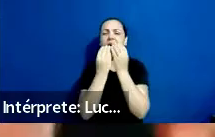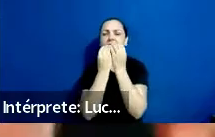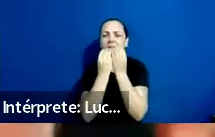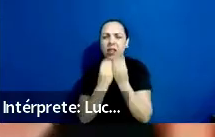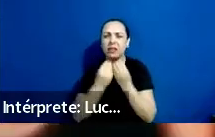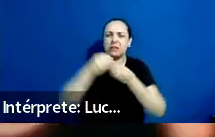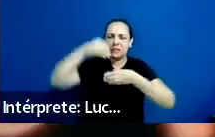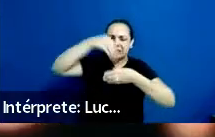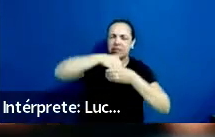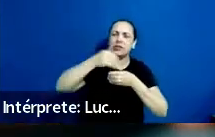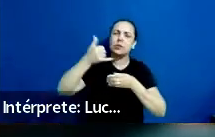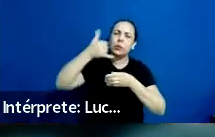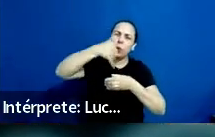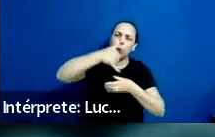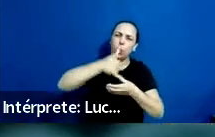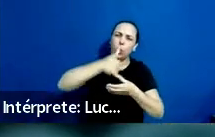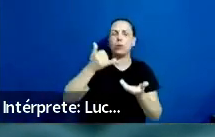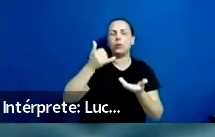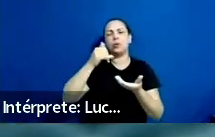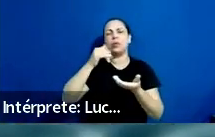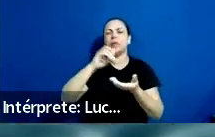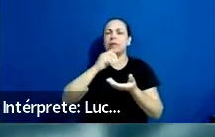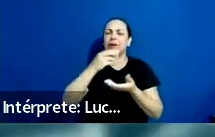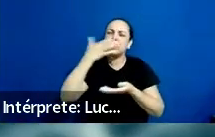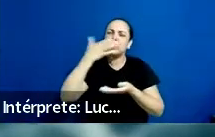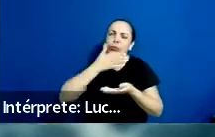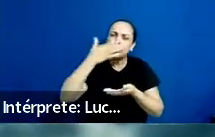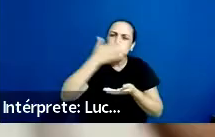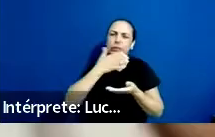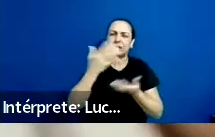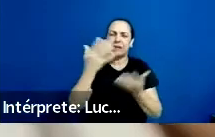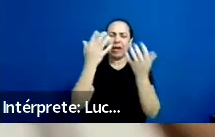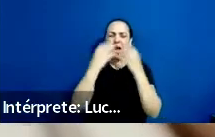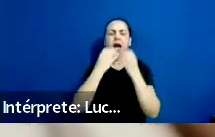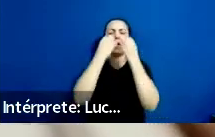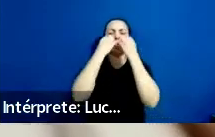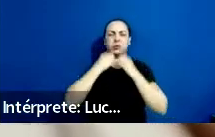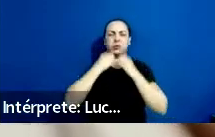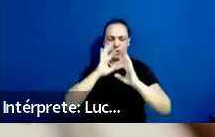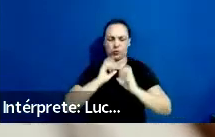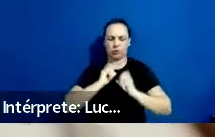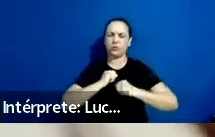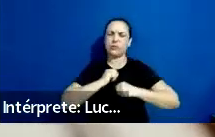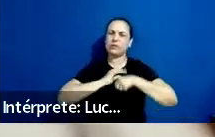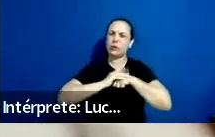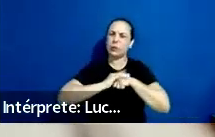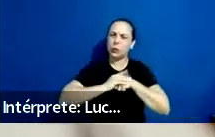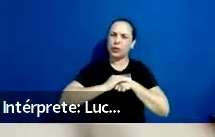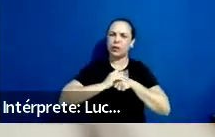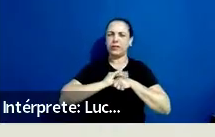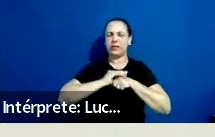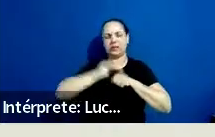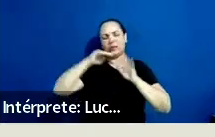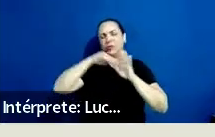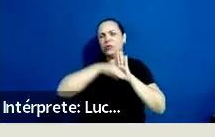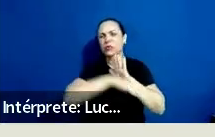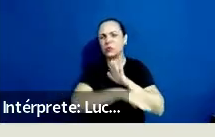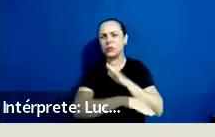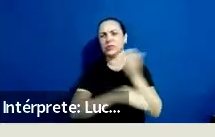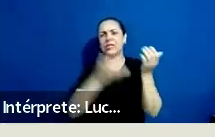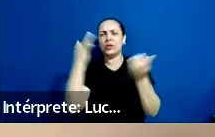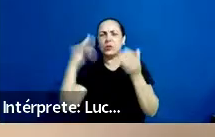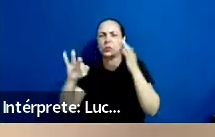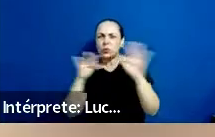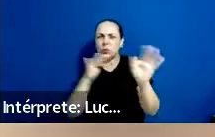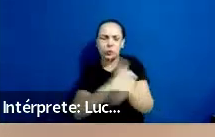do excesso de radicais livres e da acidez que provocam no organismo, gerando vários problemas à saúde humana. Artrite,